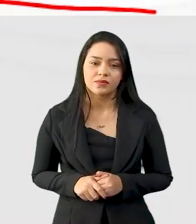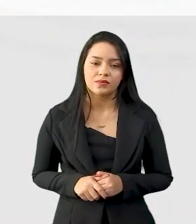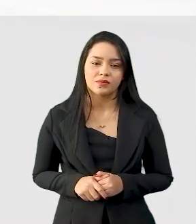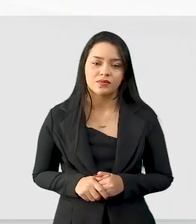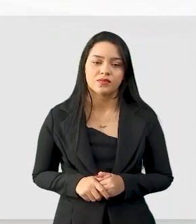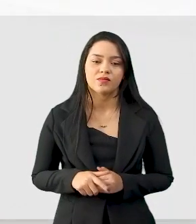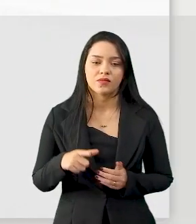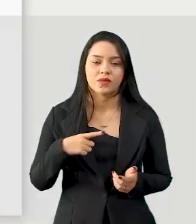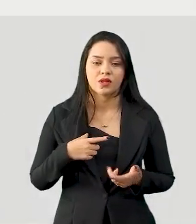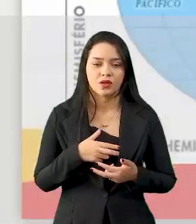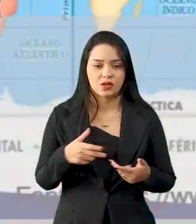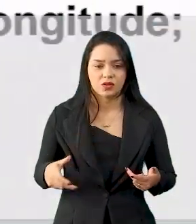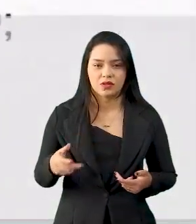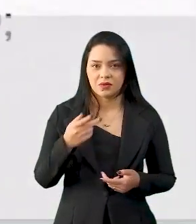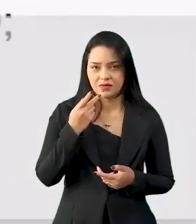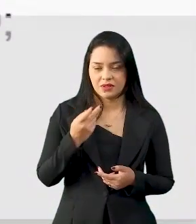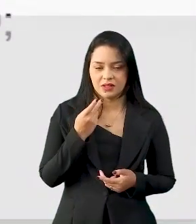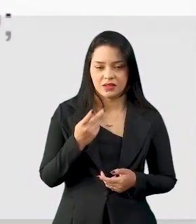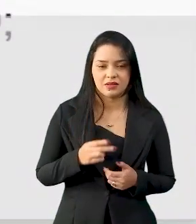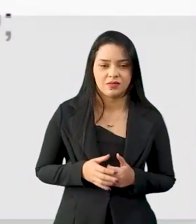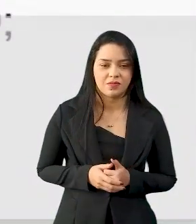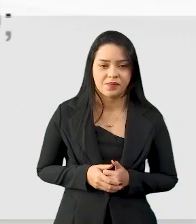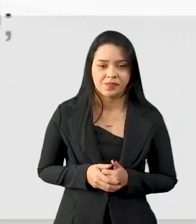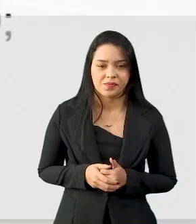tem mais coisa pra gente falar, tá?